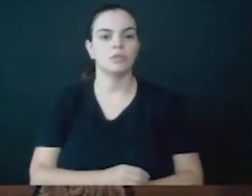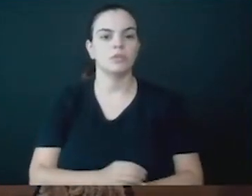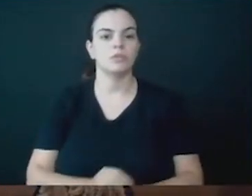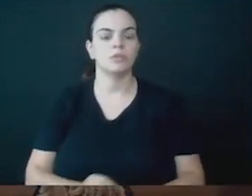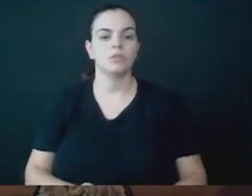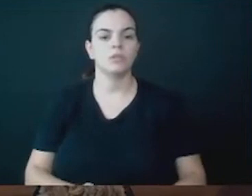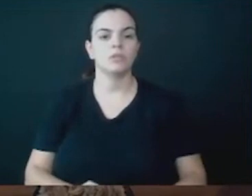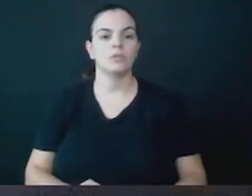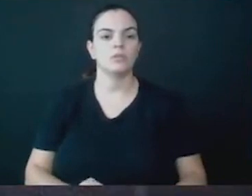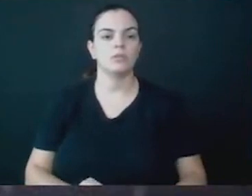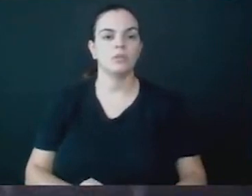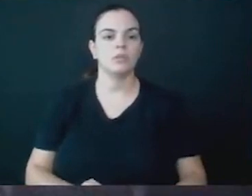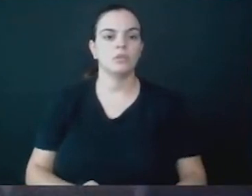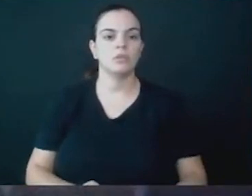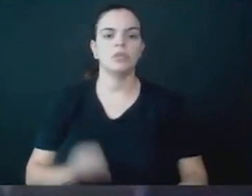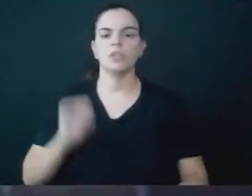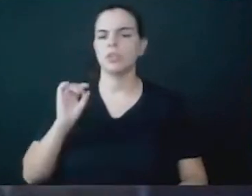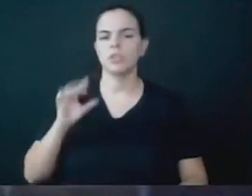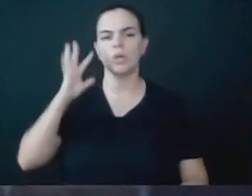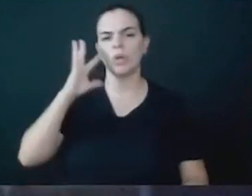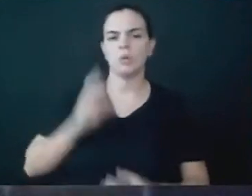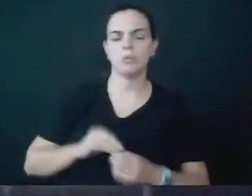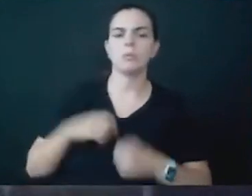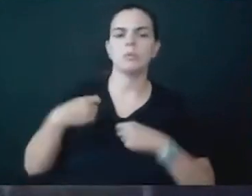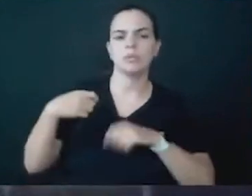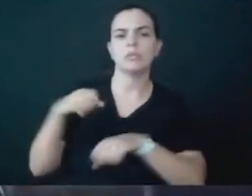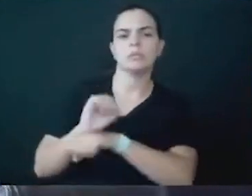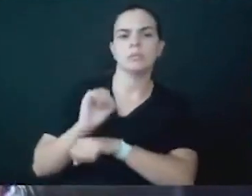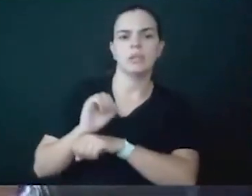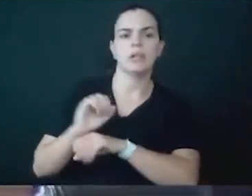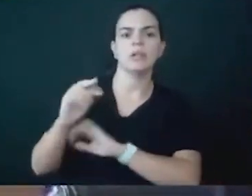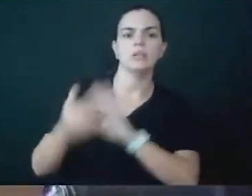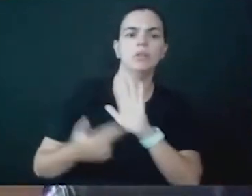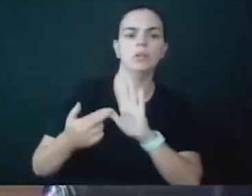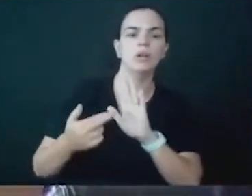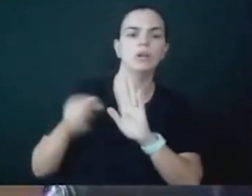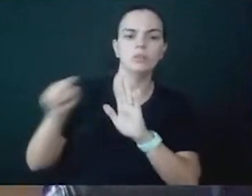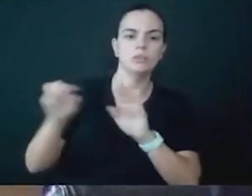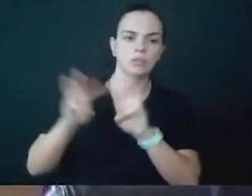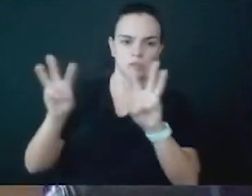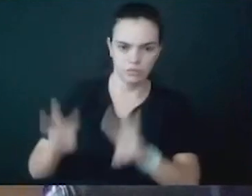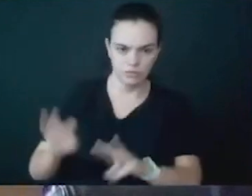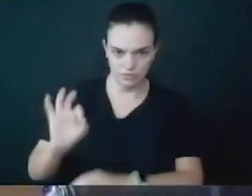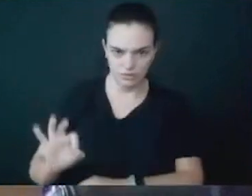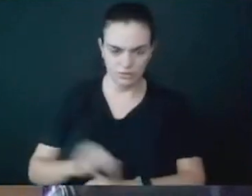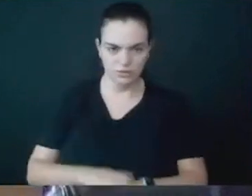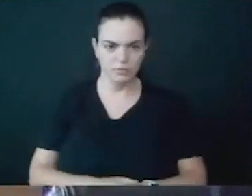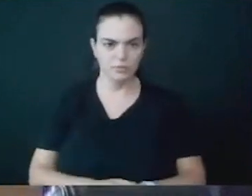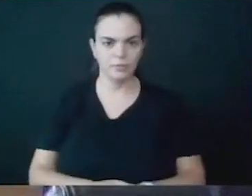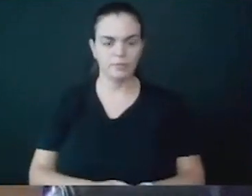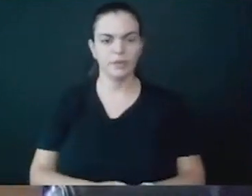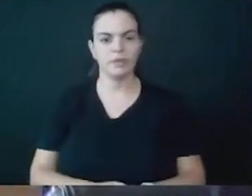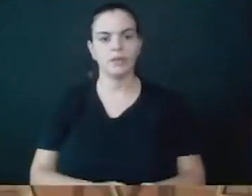tem que aguardar um relatório da Universidade Federal do Paraná, é isso? Na verdade, é um produto que está dentro